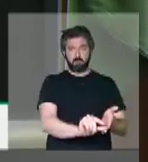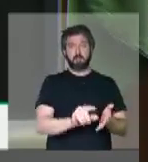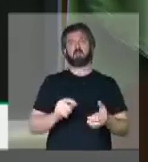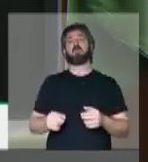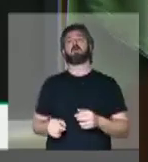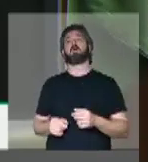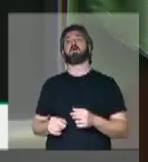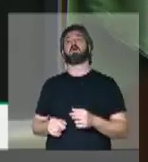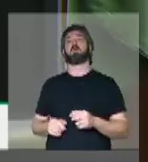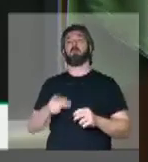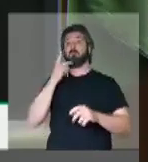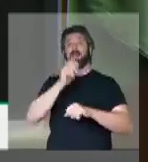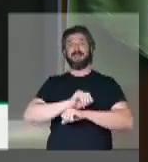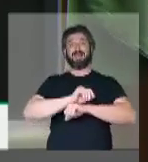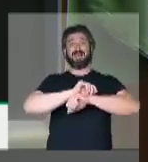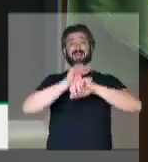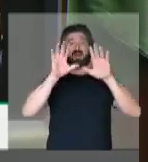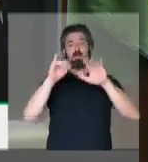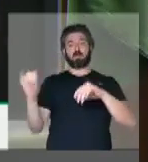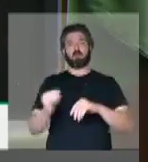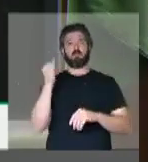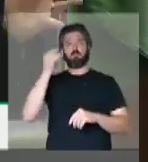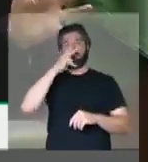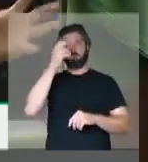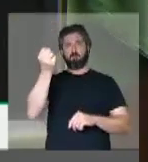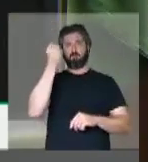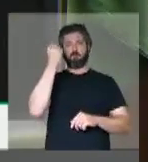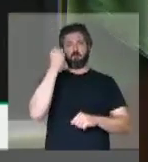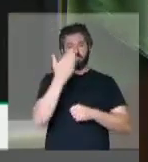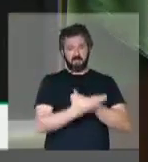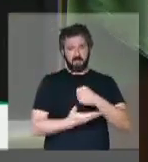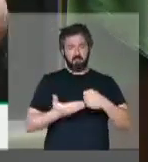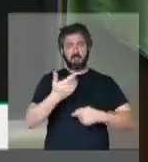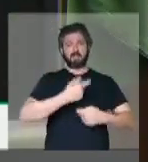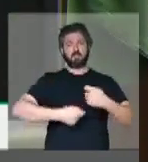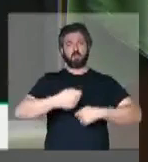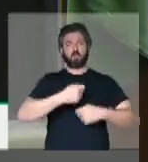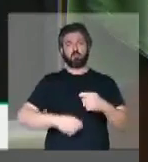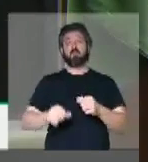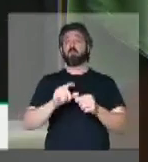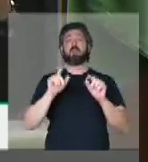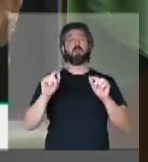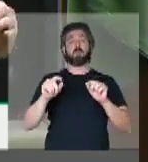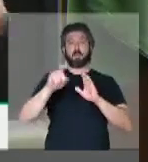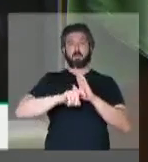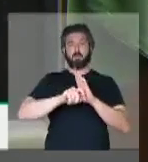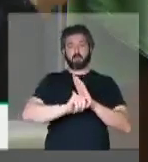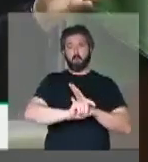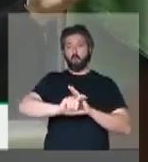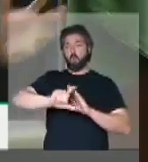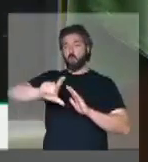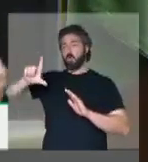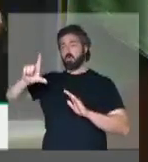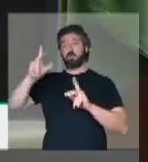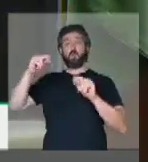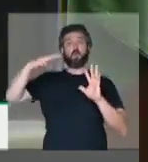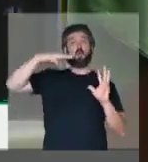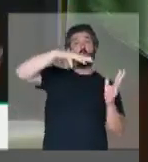e se coloque claramente a importância de fortalecer nossas bases econômicas e fazer com que o imposto progressivo,